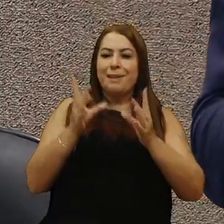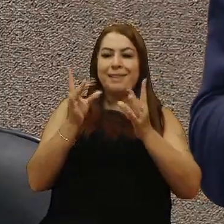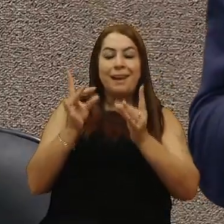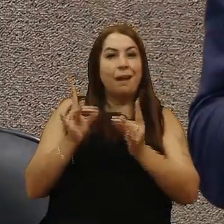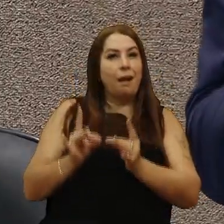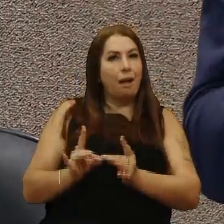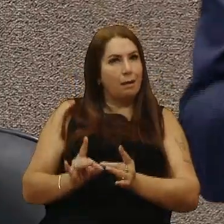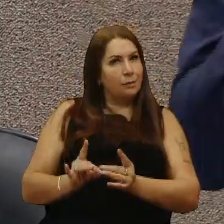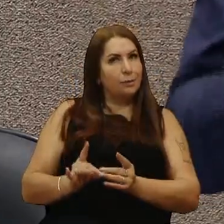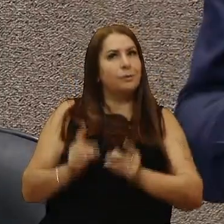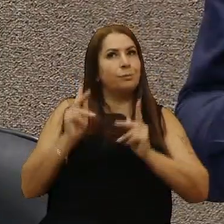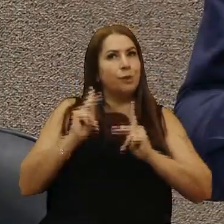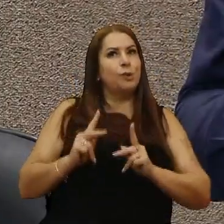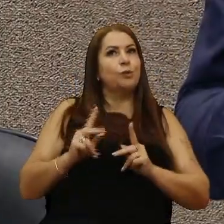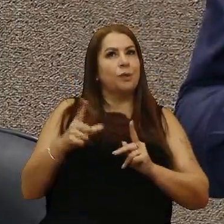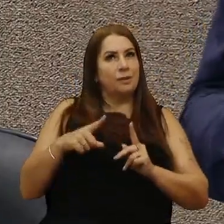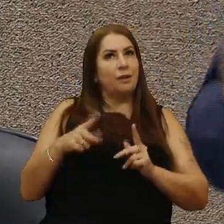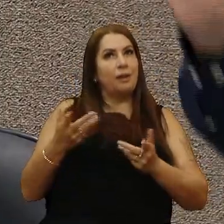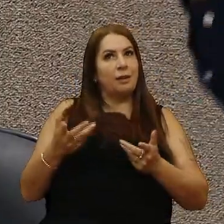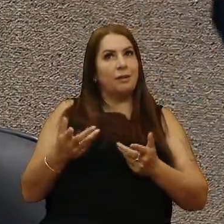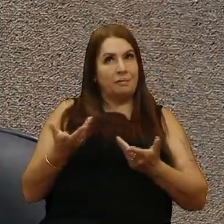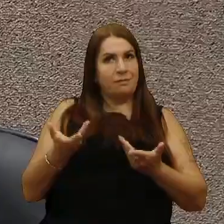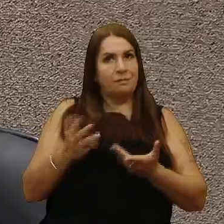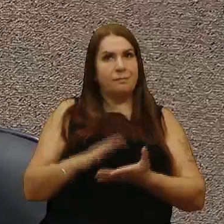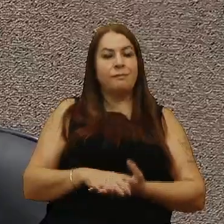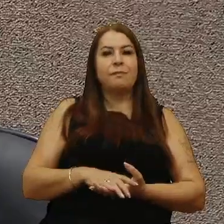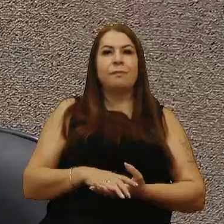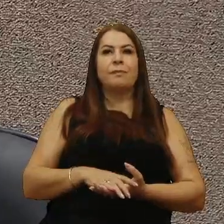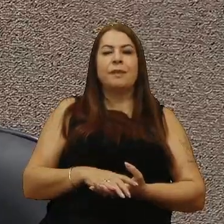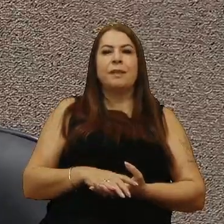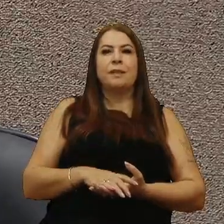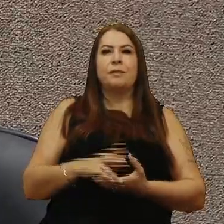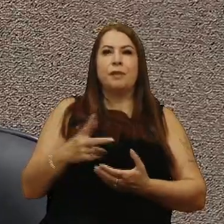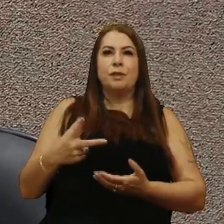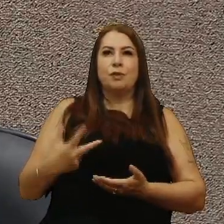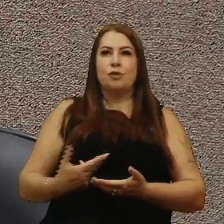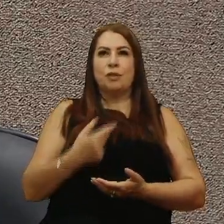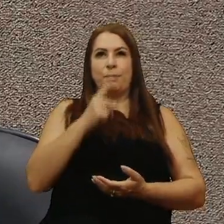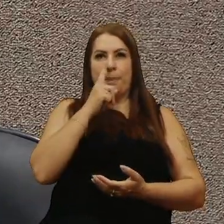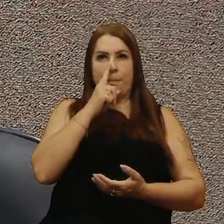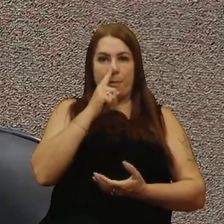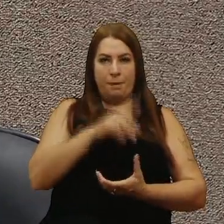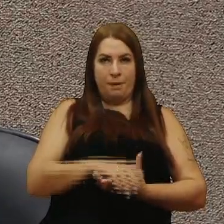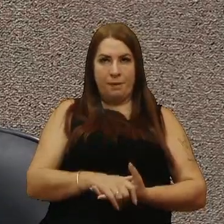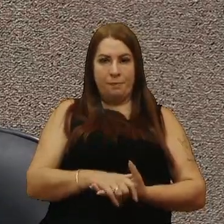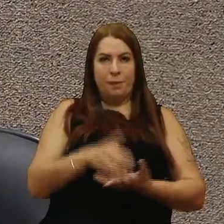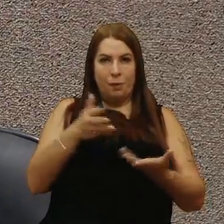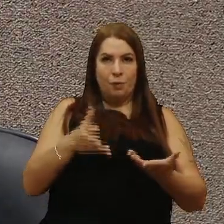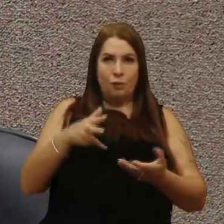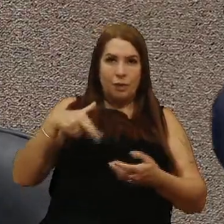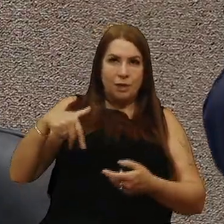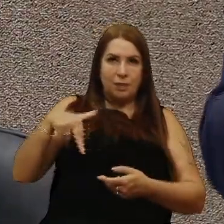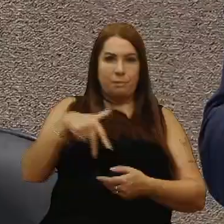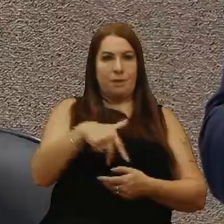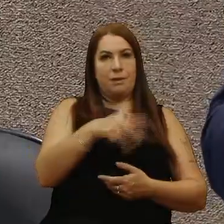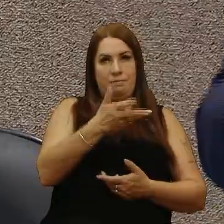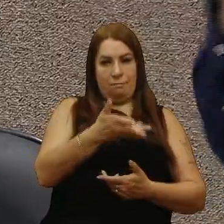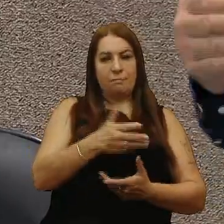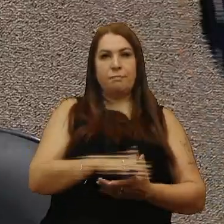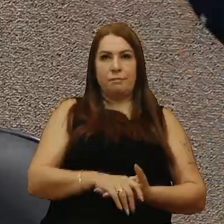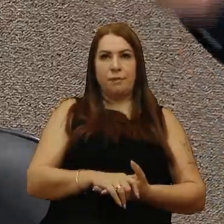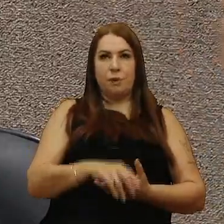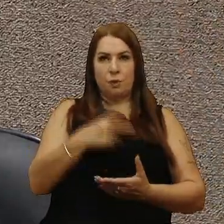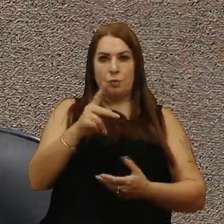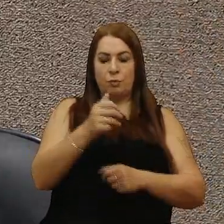delicado que a pessoa está passando. O senhor fez cirurgia na minha mãe, que hoje caminha graças à